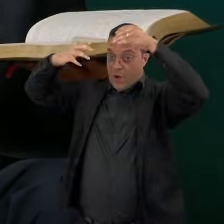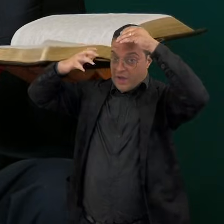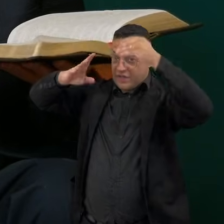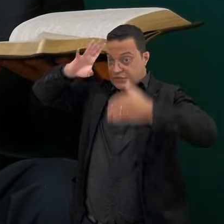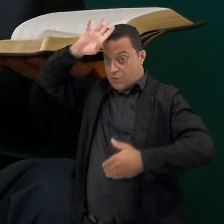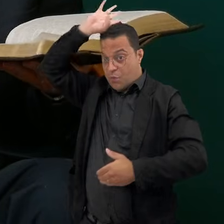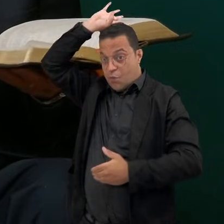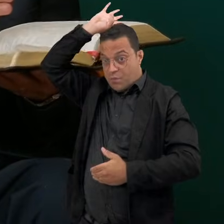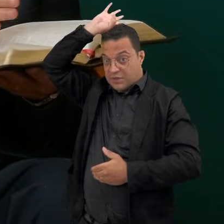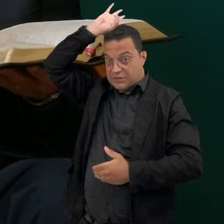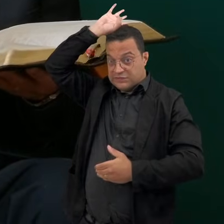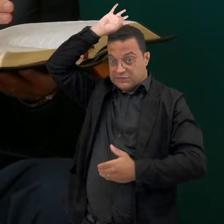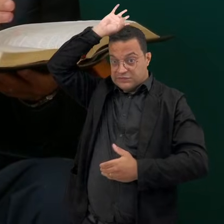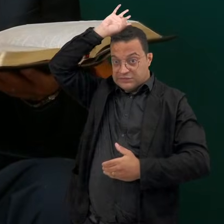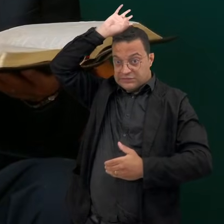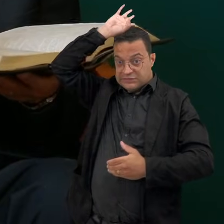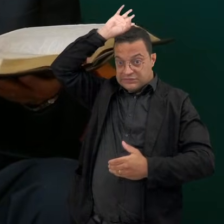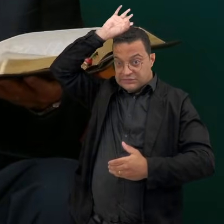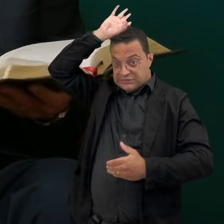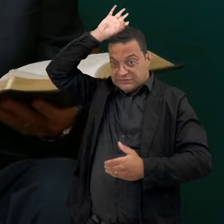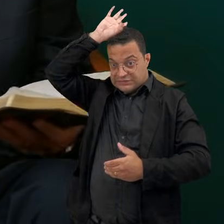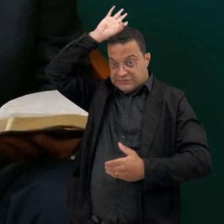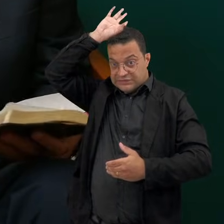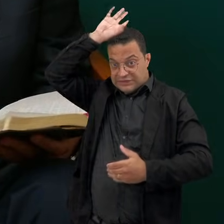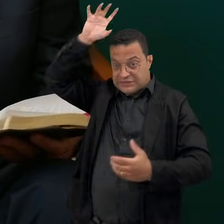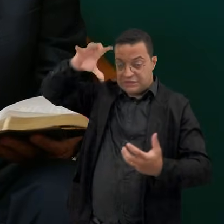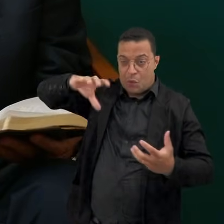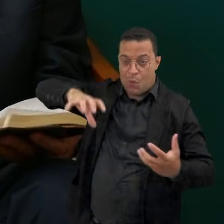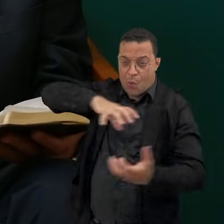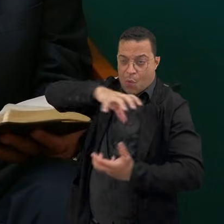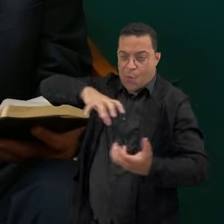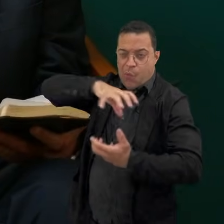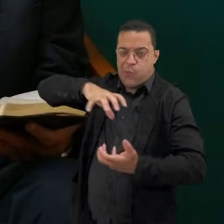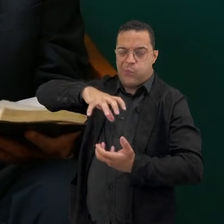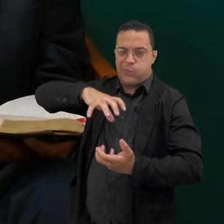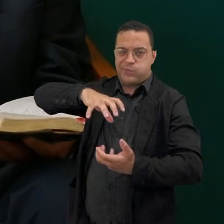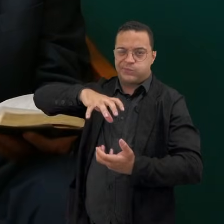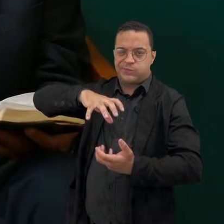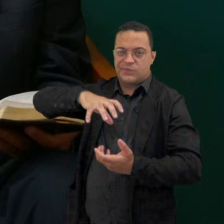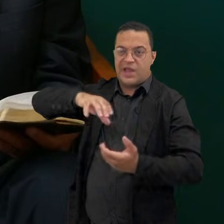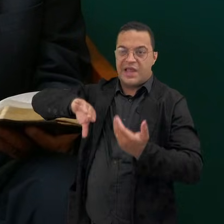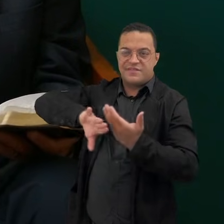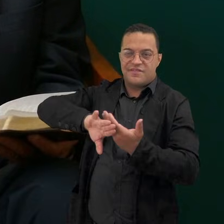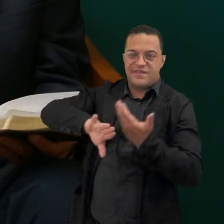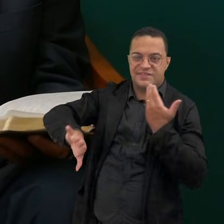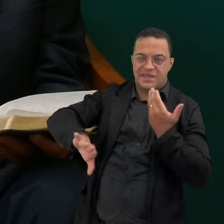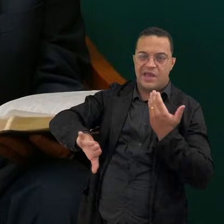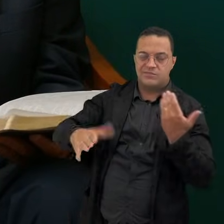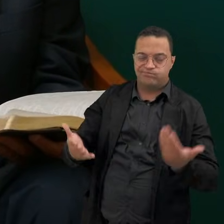reino terreno. Então, eles estavam distanciados da profecia. E